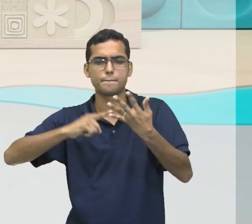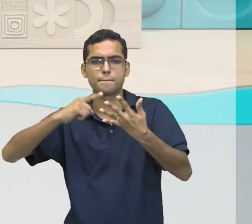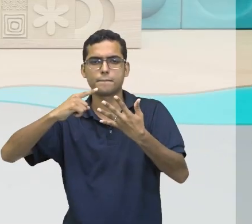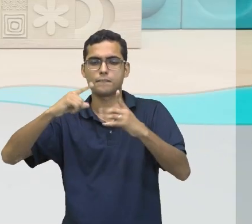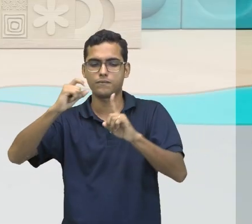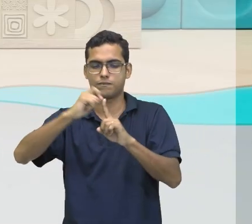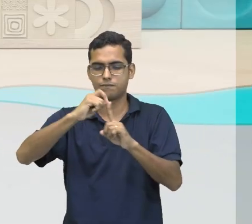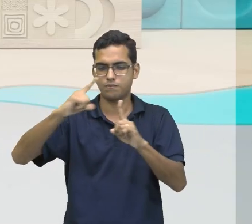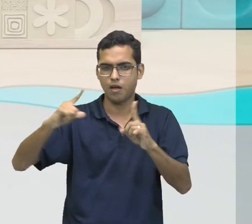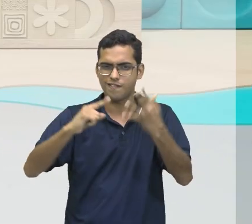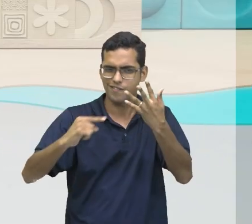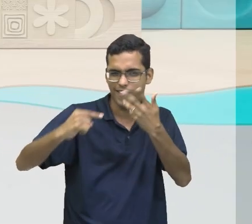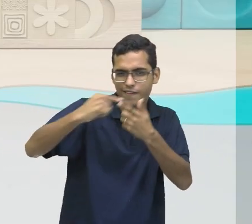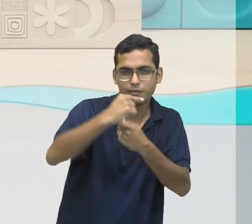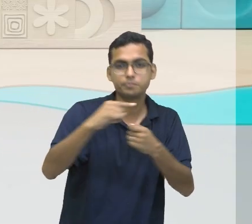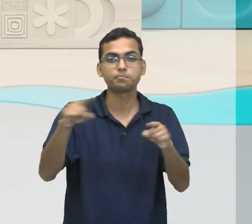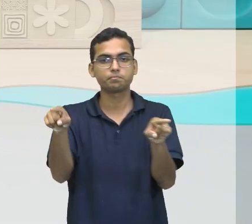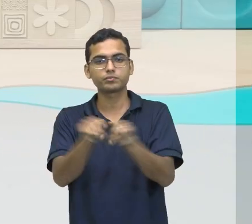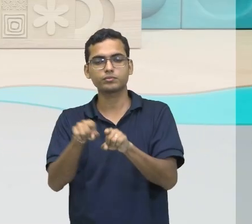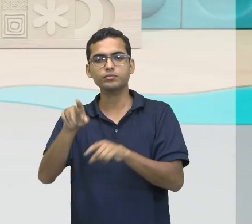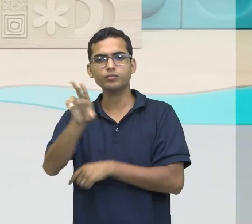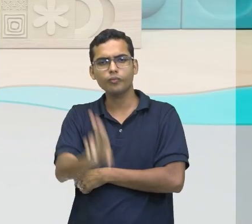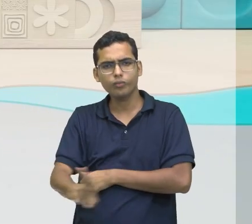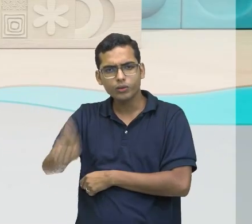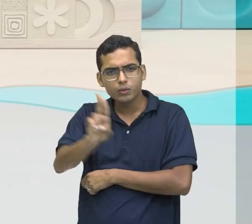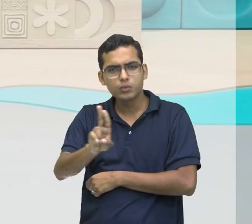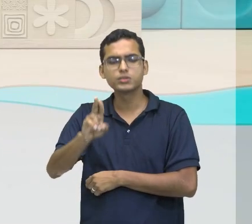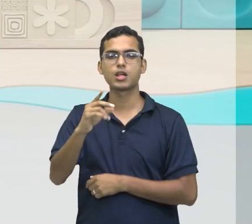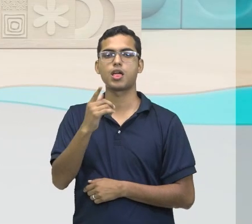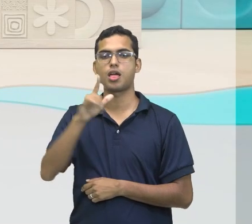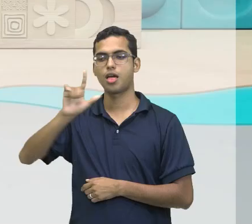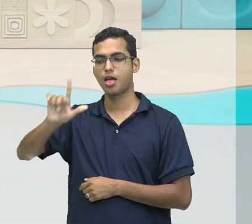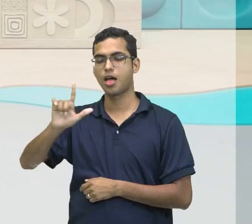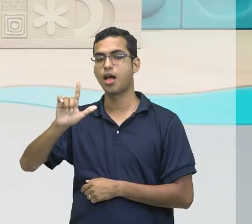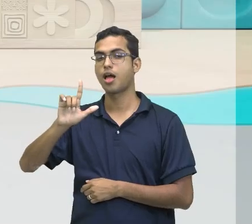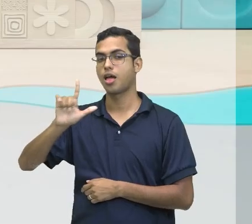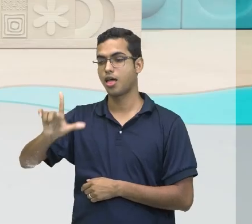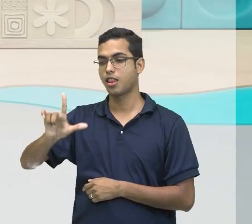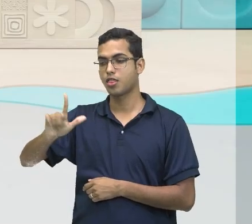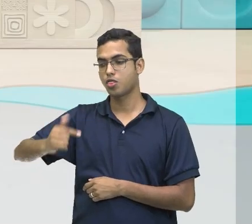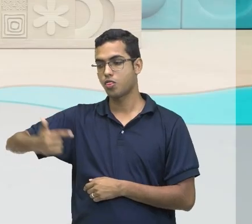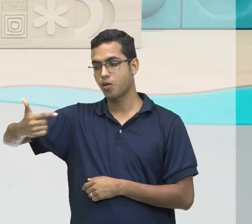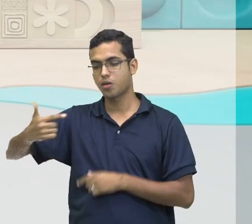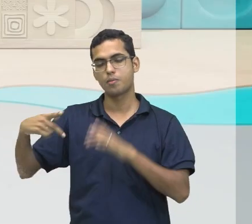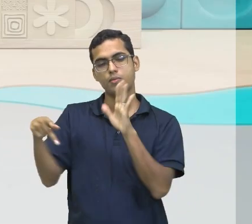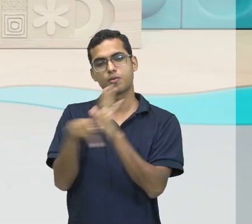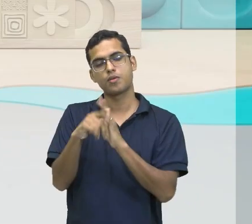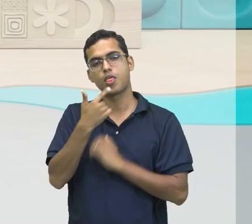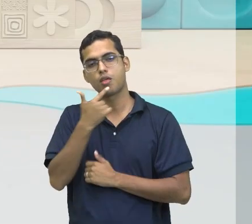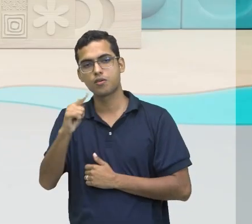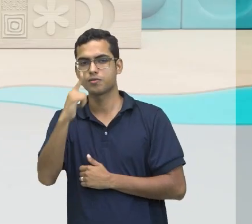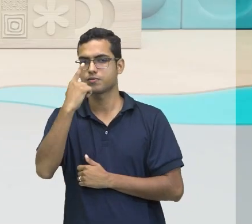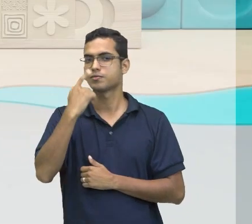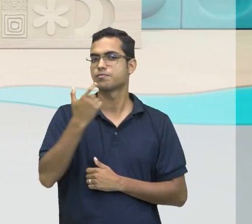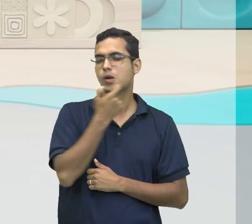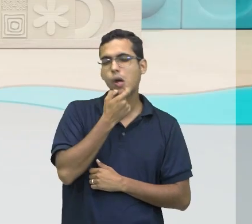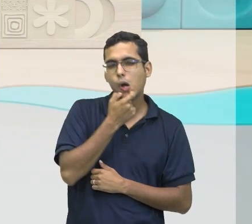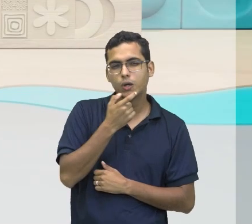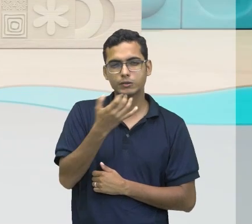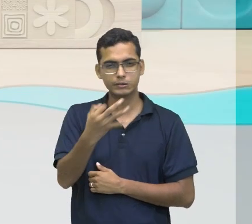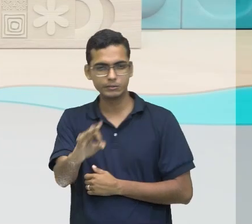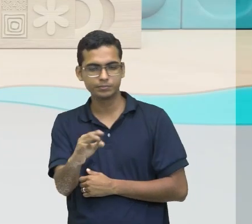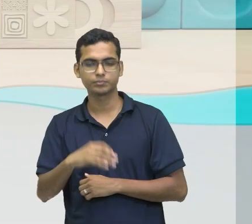outra língua. E aí, claro, né, como eu já falei, o Inner Circle, né, aquele círculo mais interno, países como Estados Unidos,